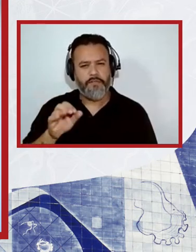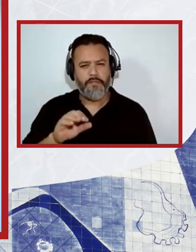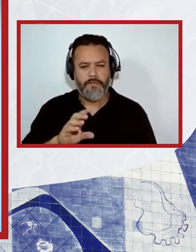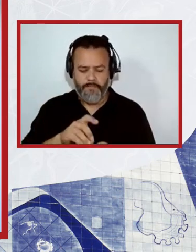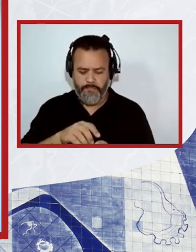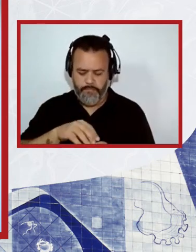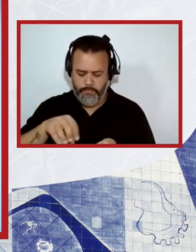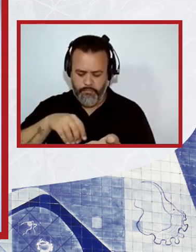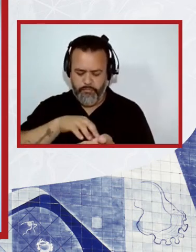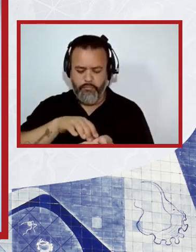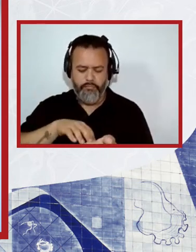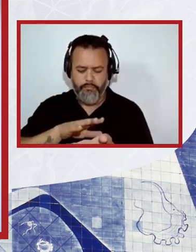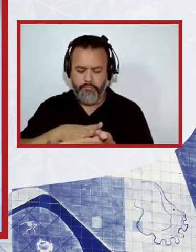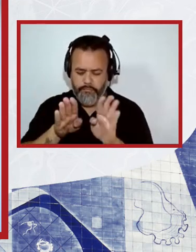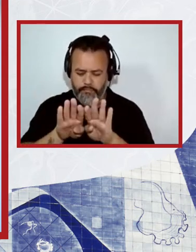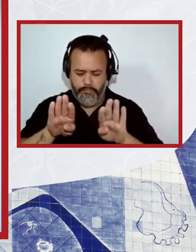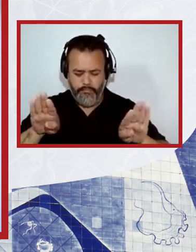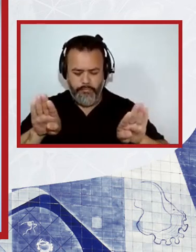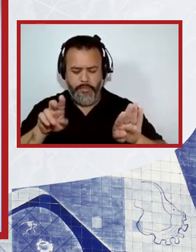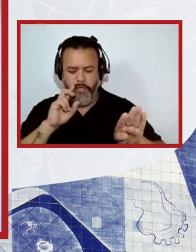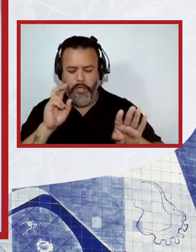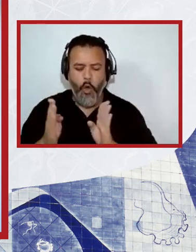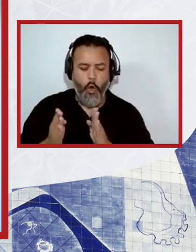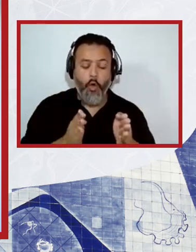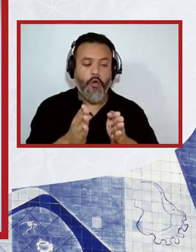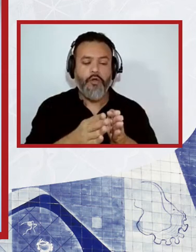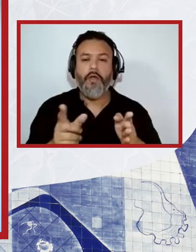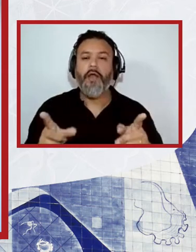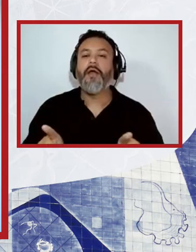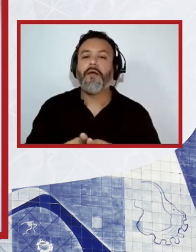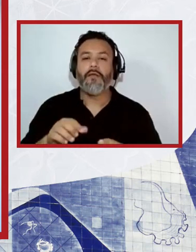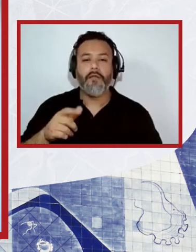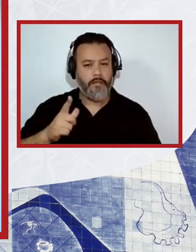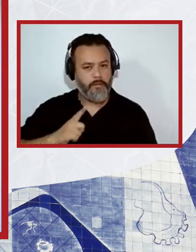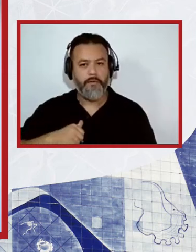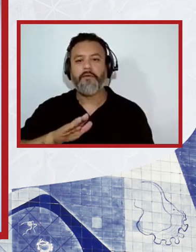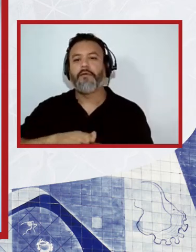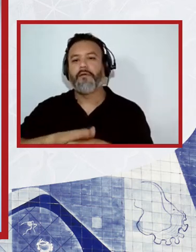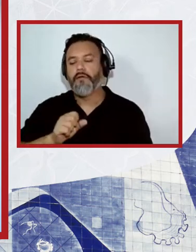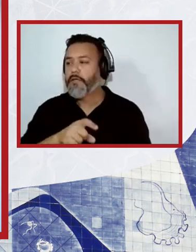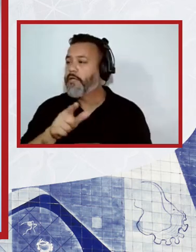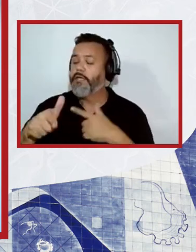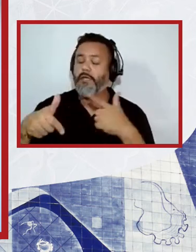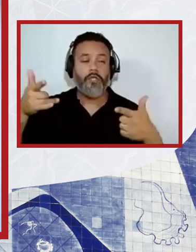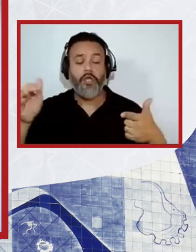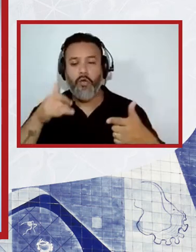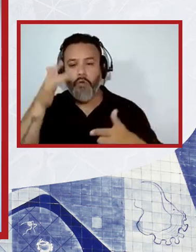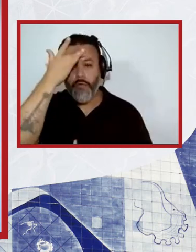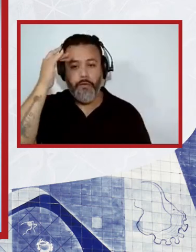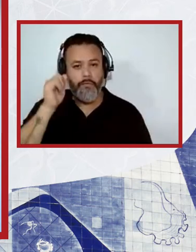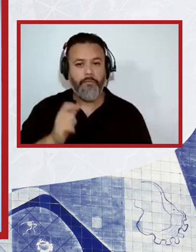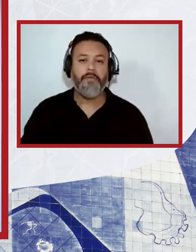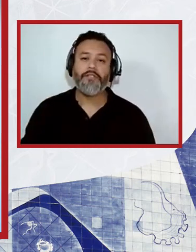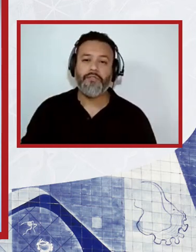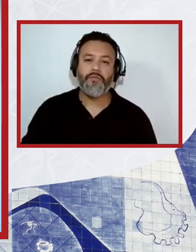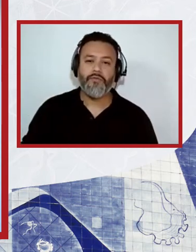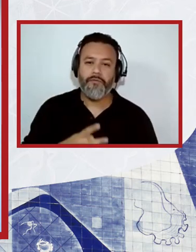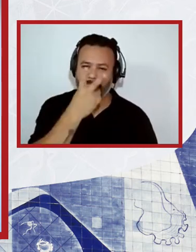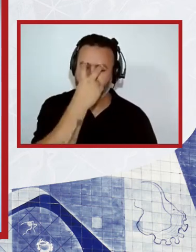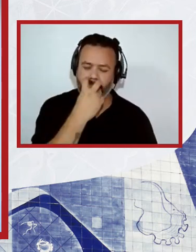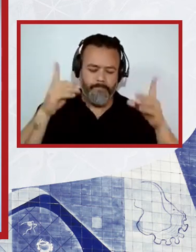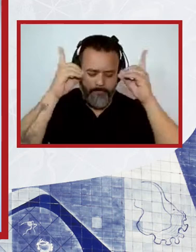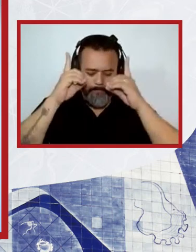E os outros caminhos que eu fui percorrendo, né, e outras pessoas com deficiência visual foram